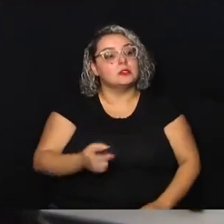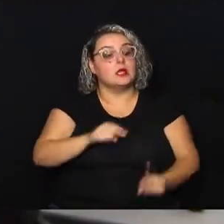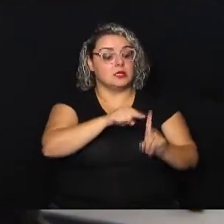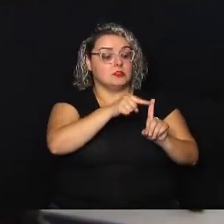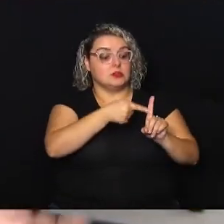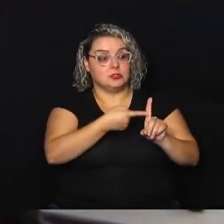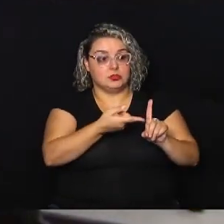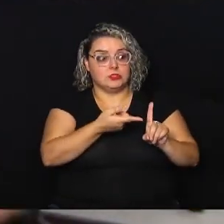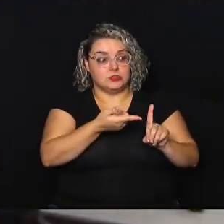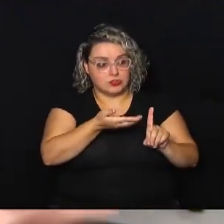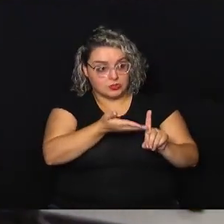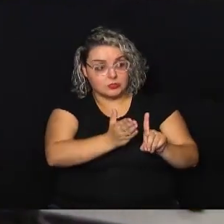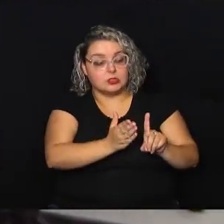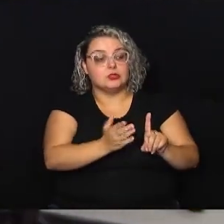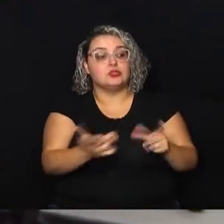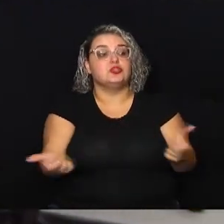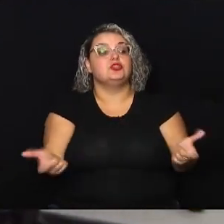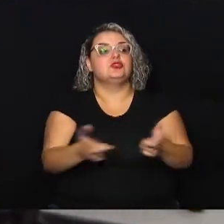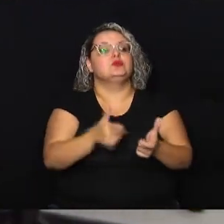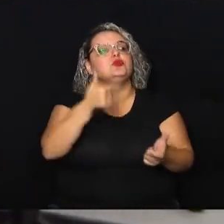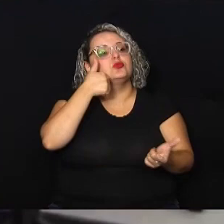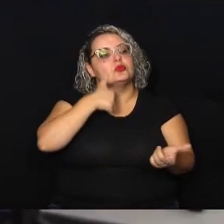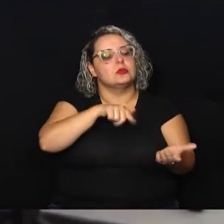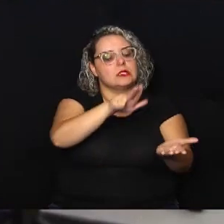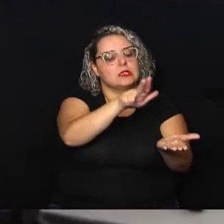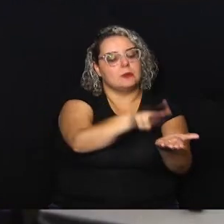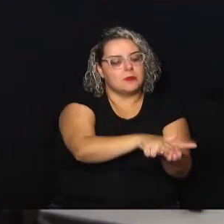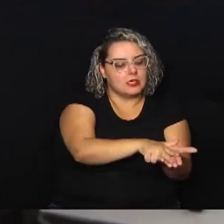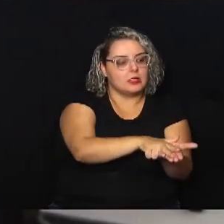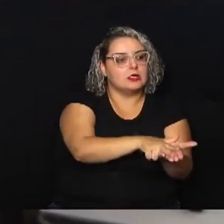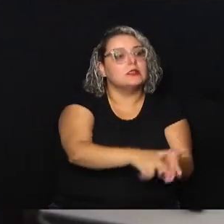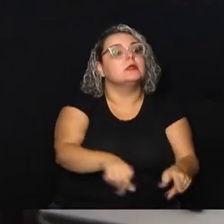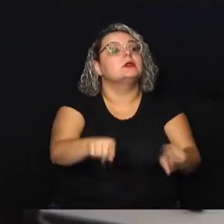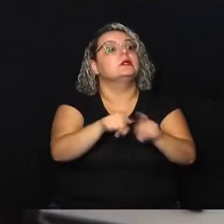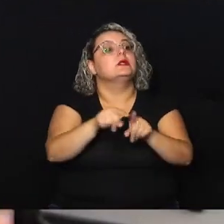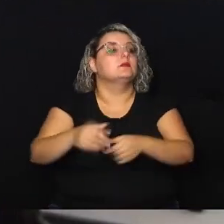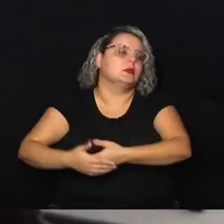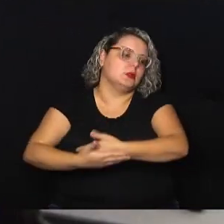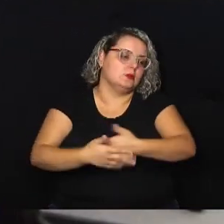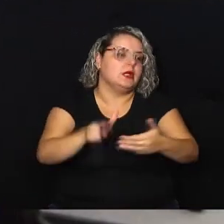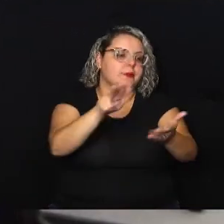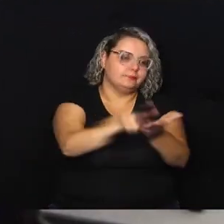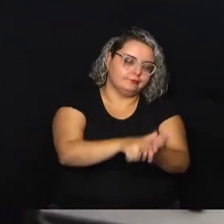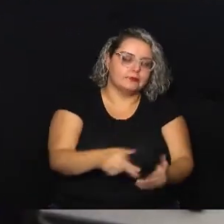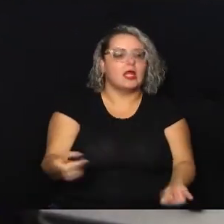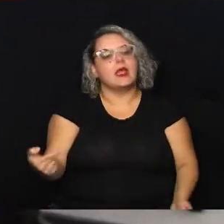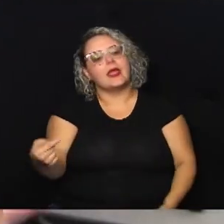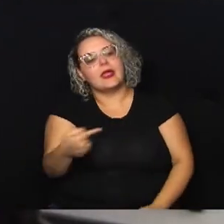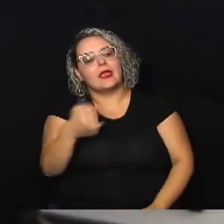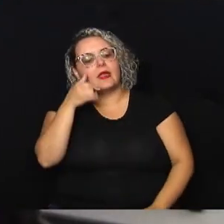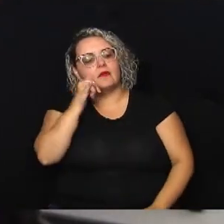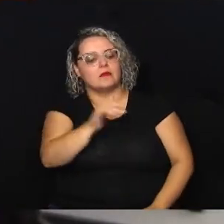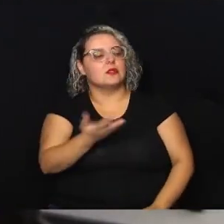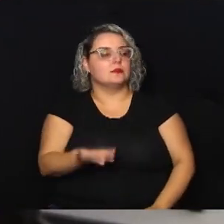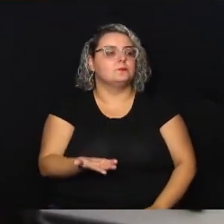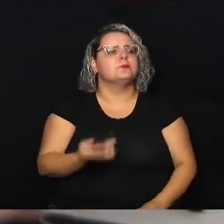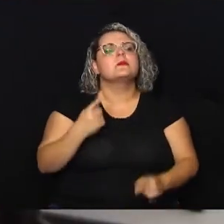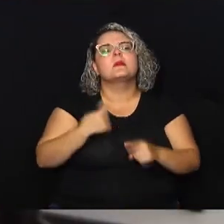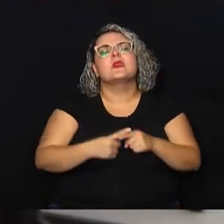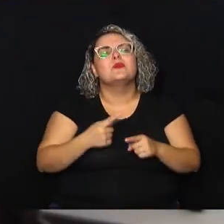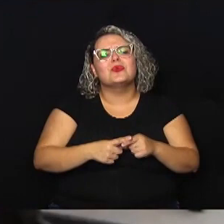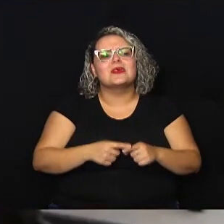de internação da mulher, da mãe e do bebê. Então, assim, também há que se pensar por que está tendo